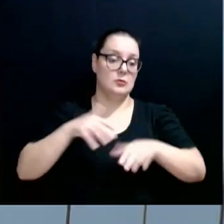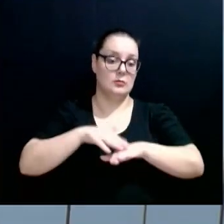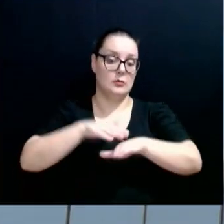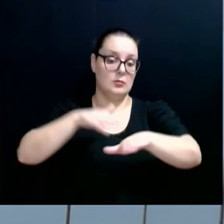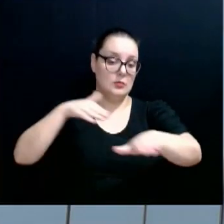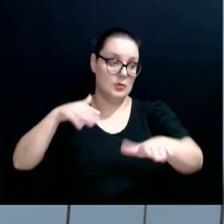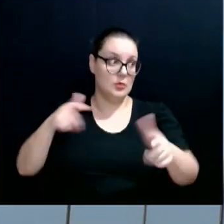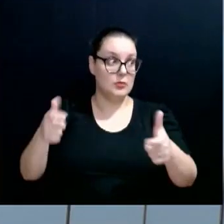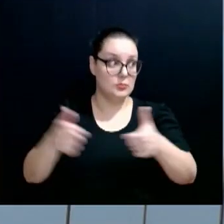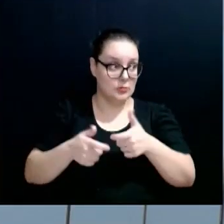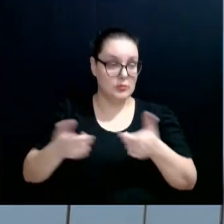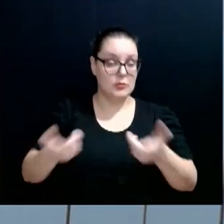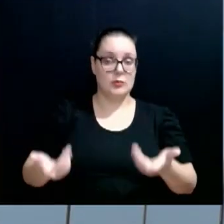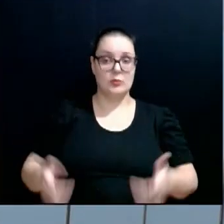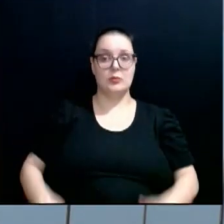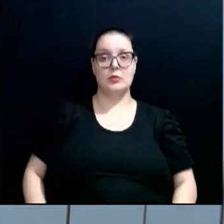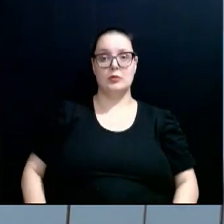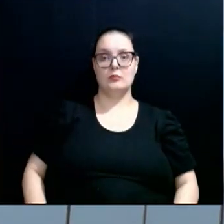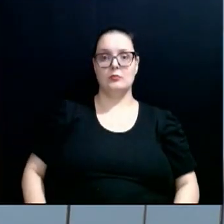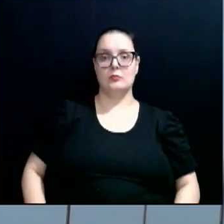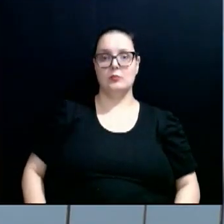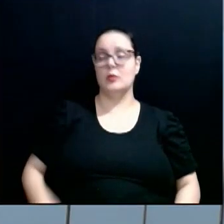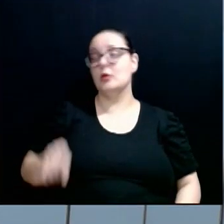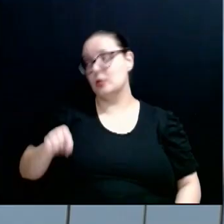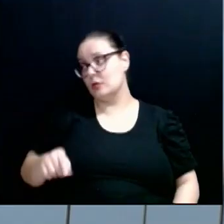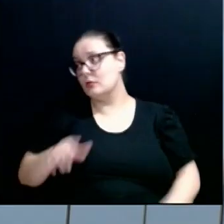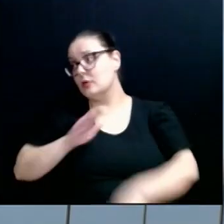Campinas. E isso vai colaborar também